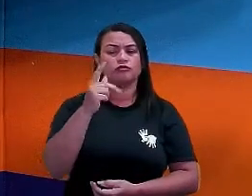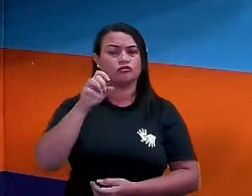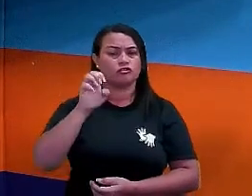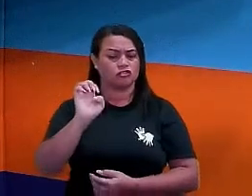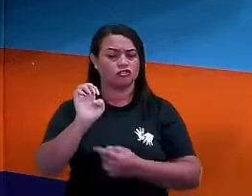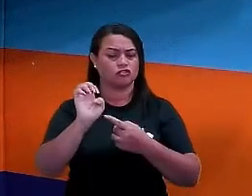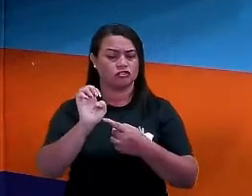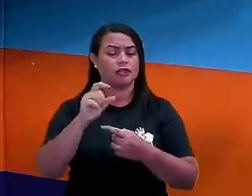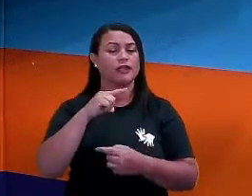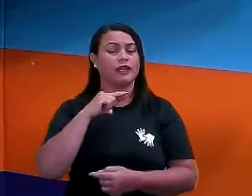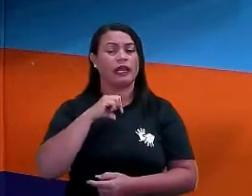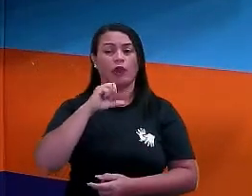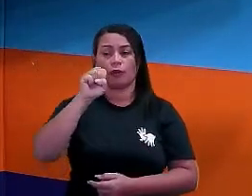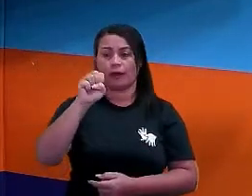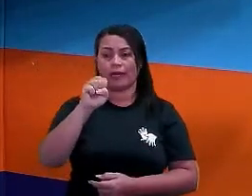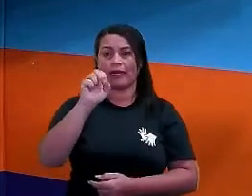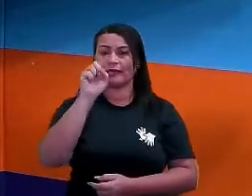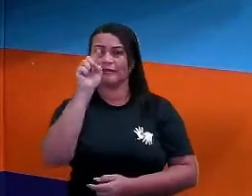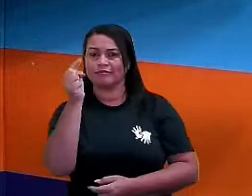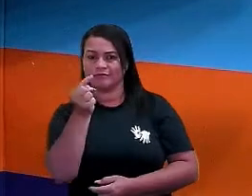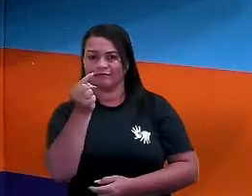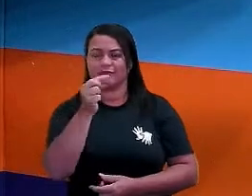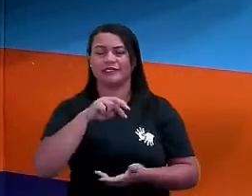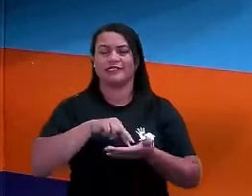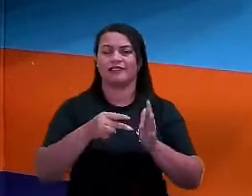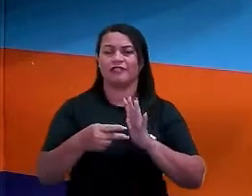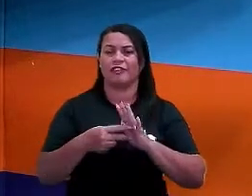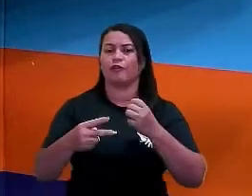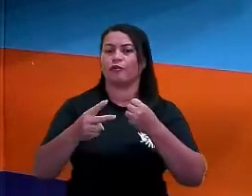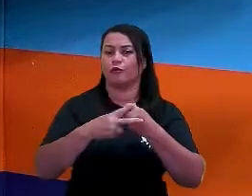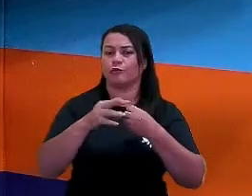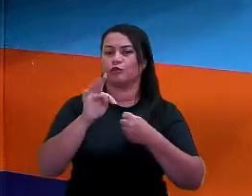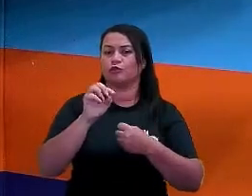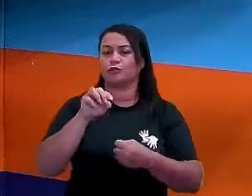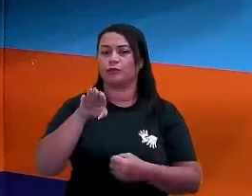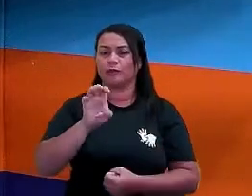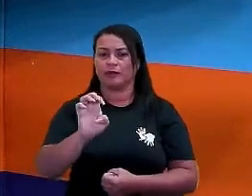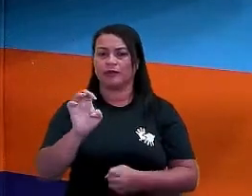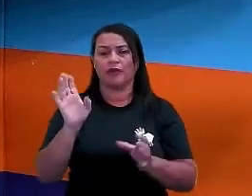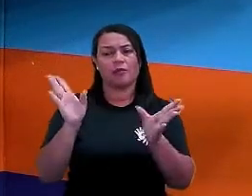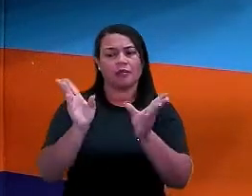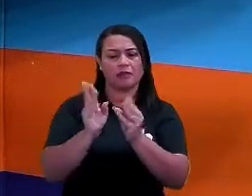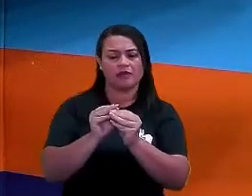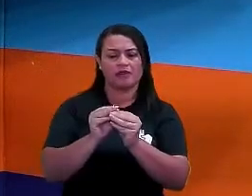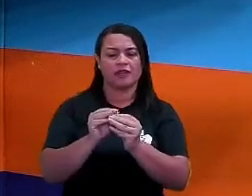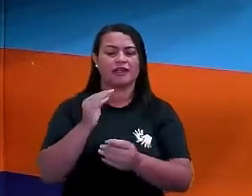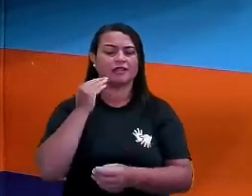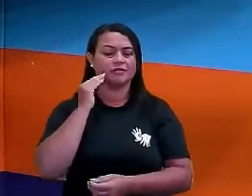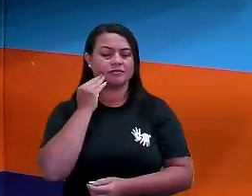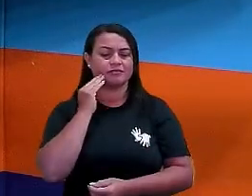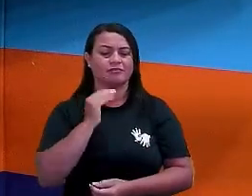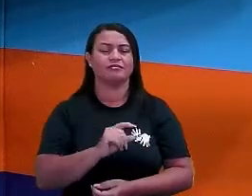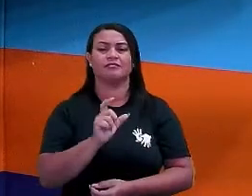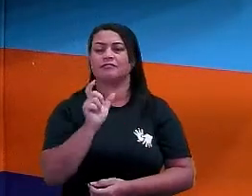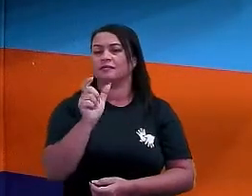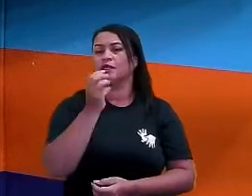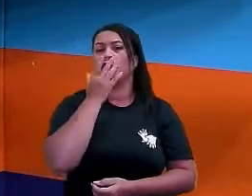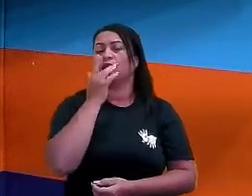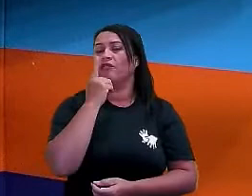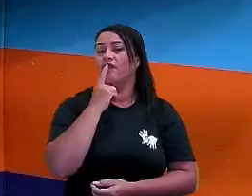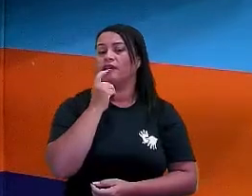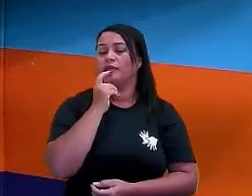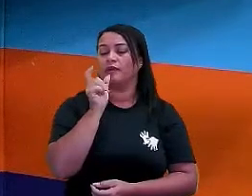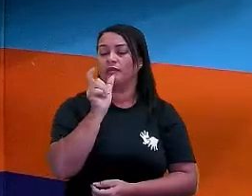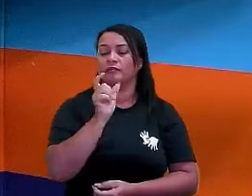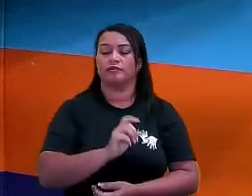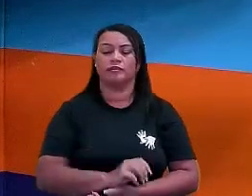o apóstrofe s, que é a forma abreviada do verbo to be, que seria she is traveling to Rio in 2 weeks.